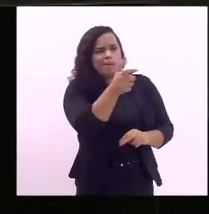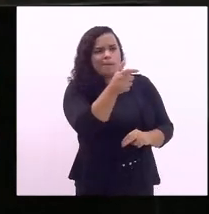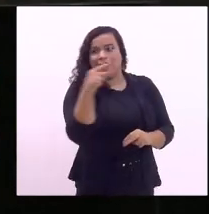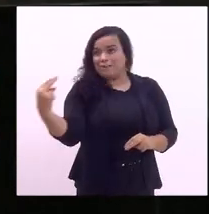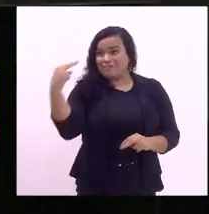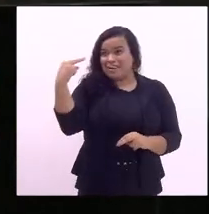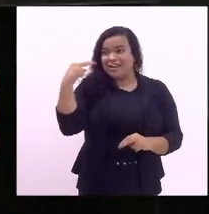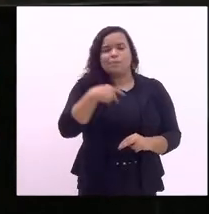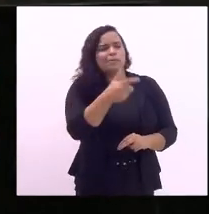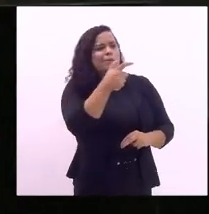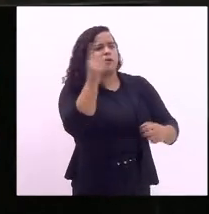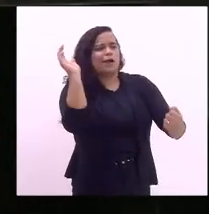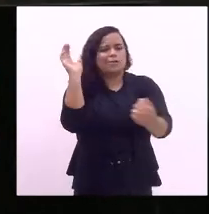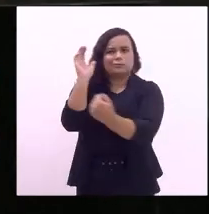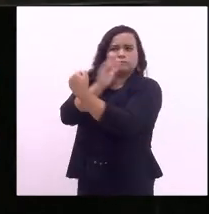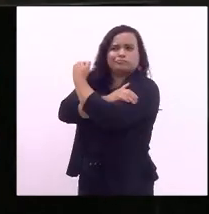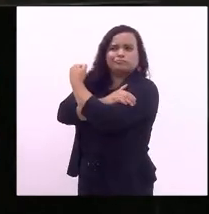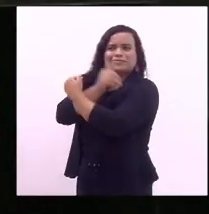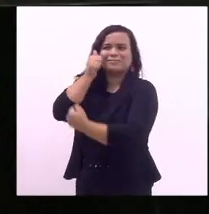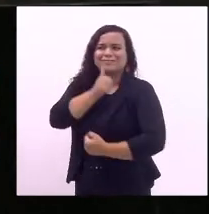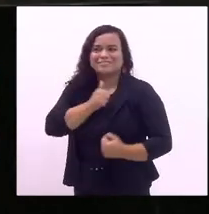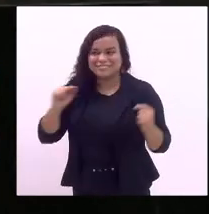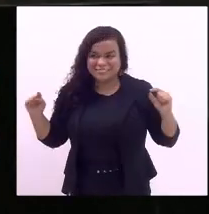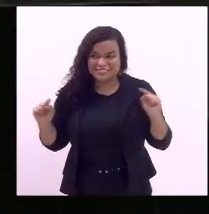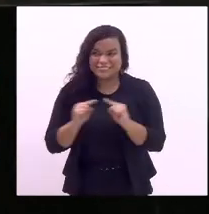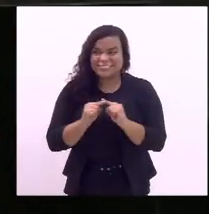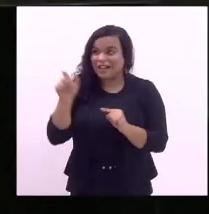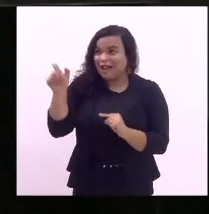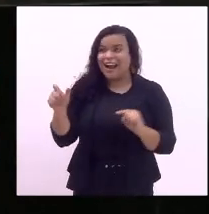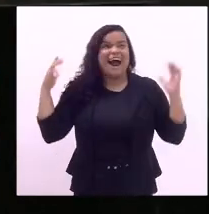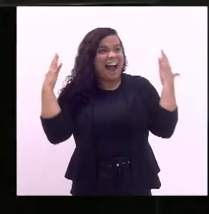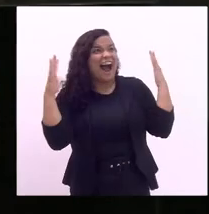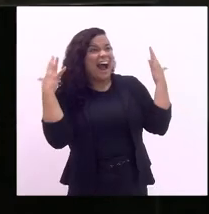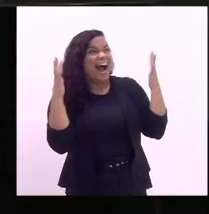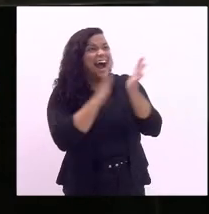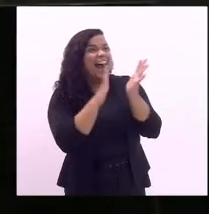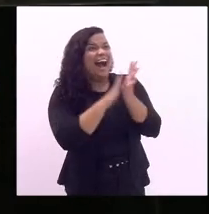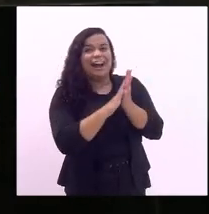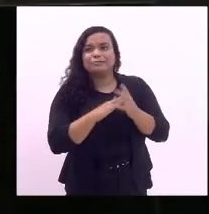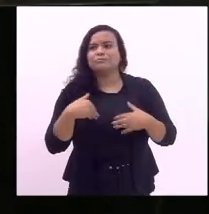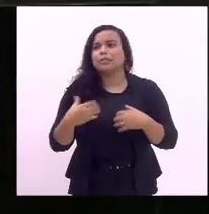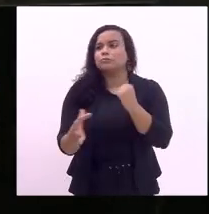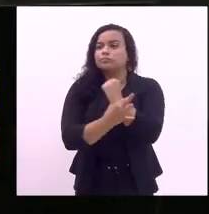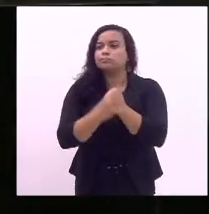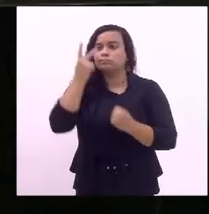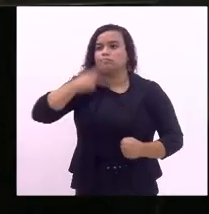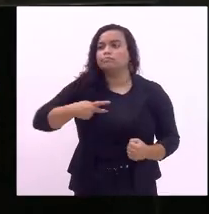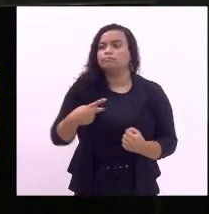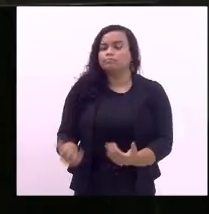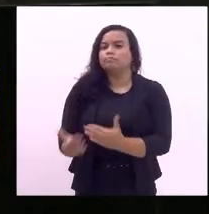de empoderamento feminino é eu poder prover a minha própria segurança.